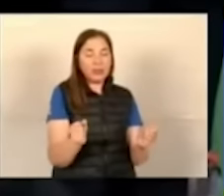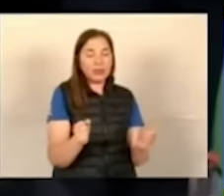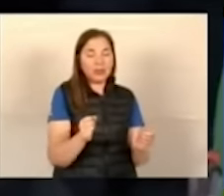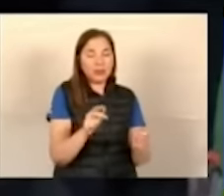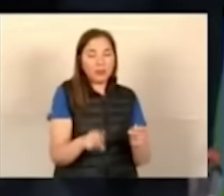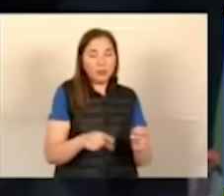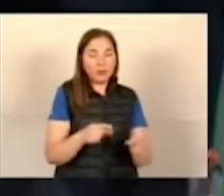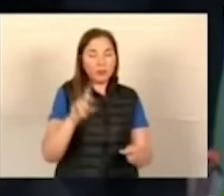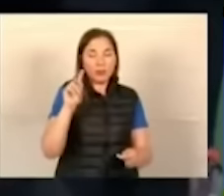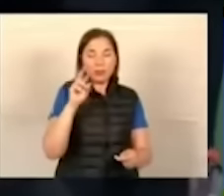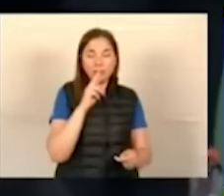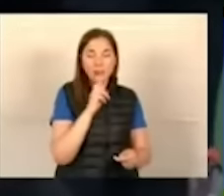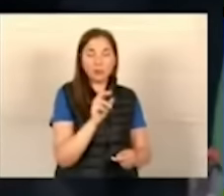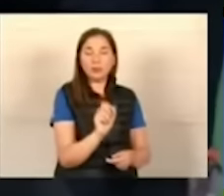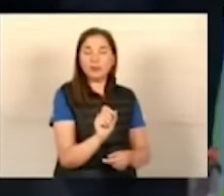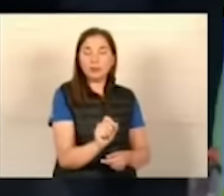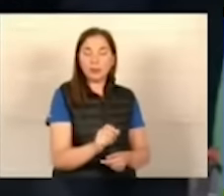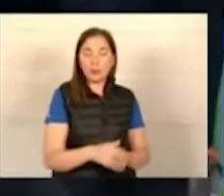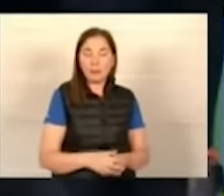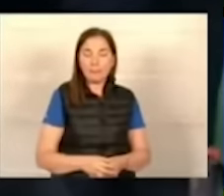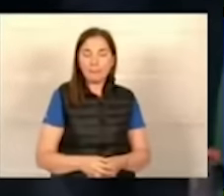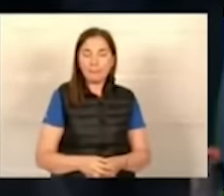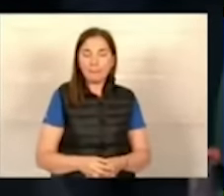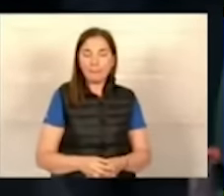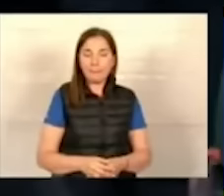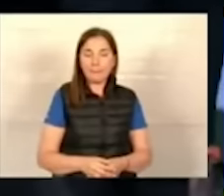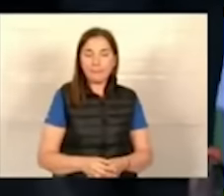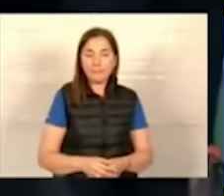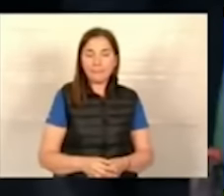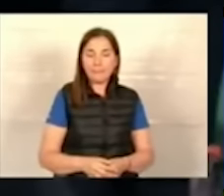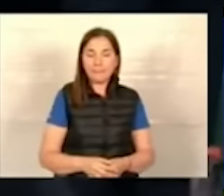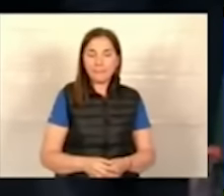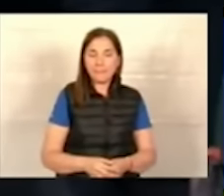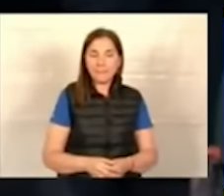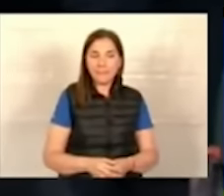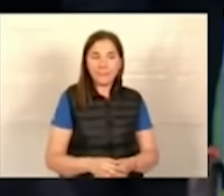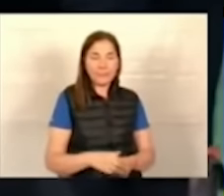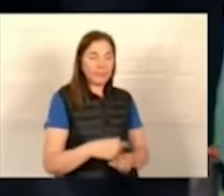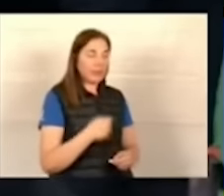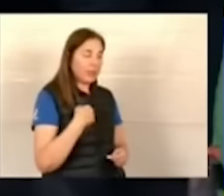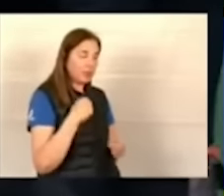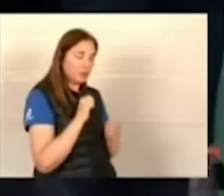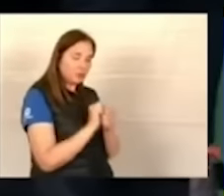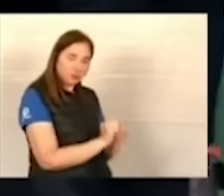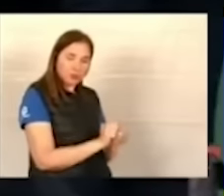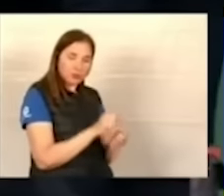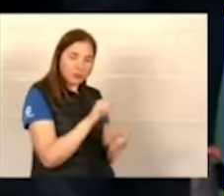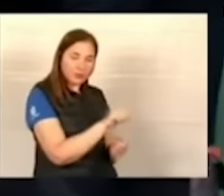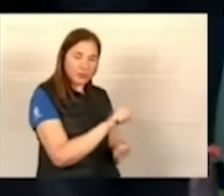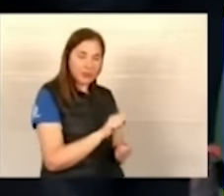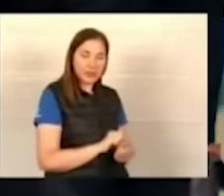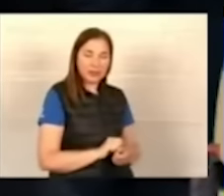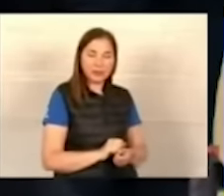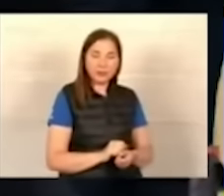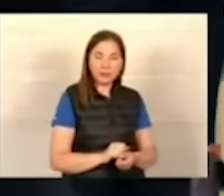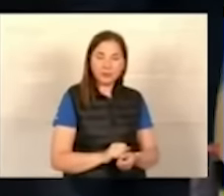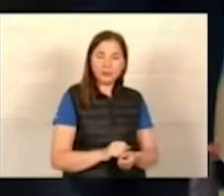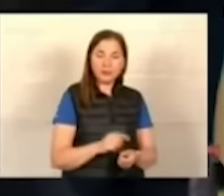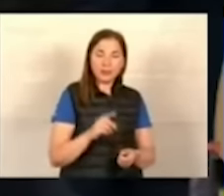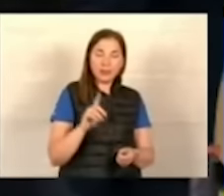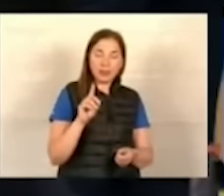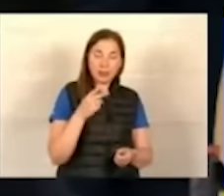o que que Deus responde para ele eu sou Amém eu